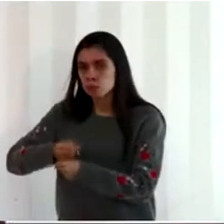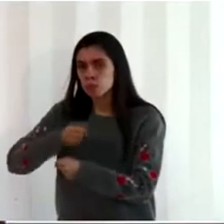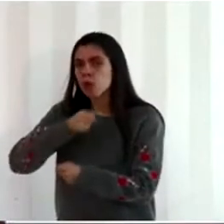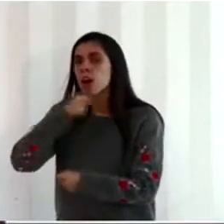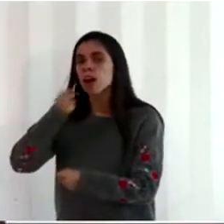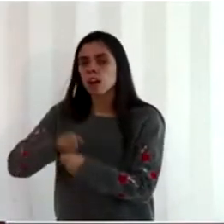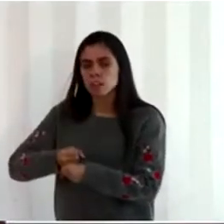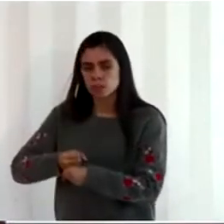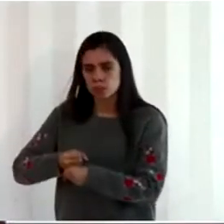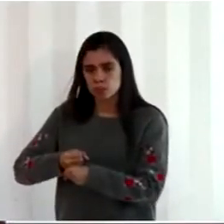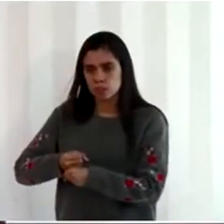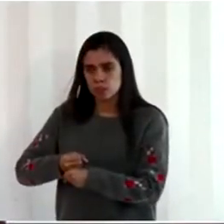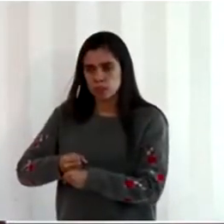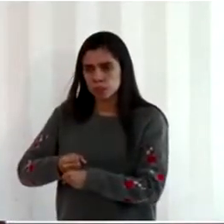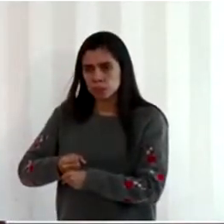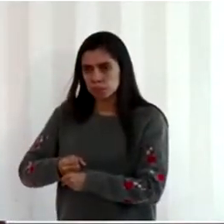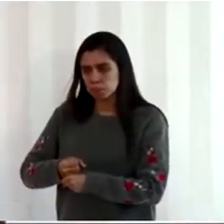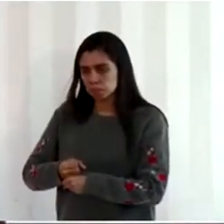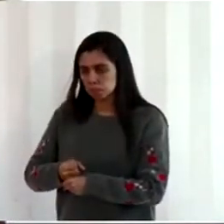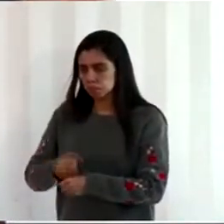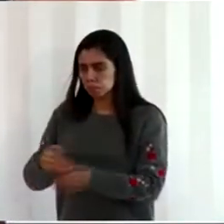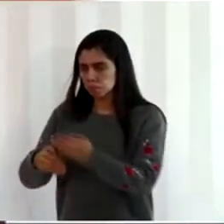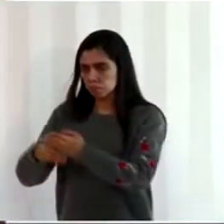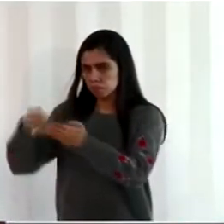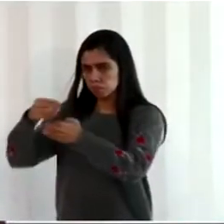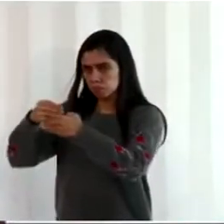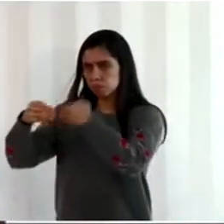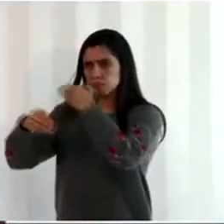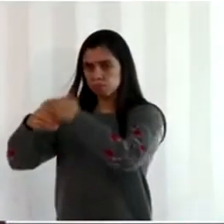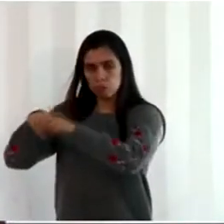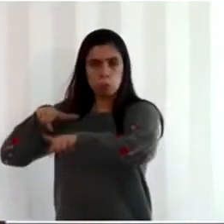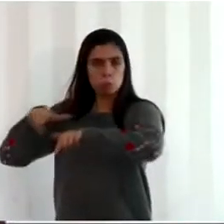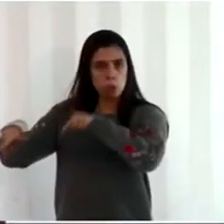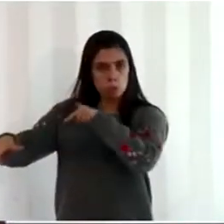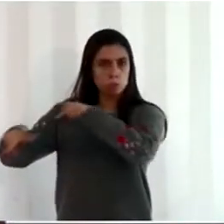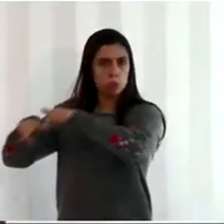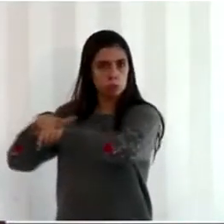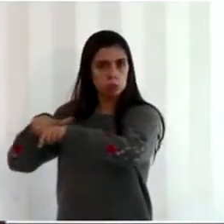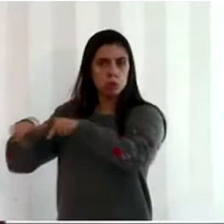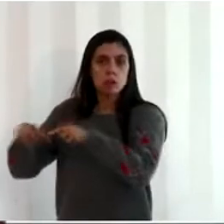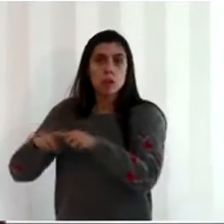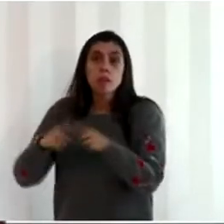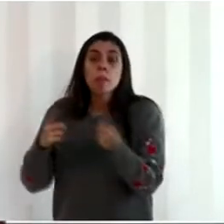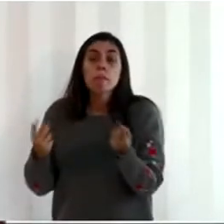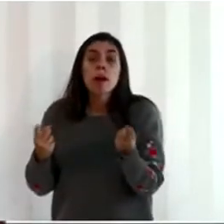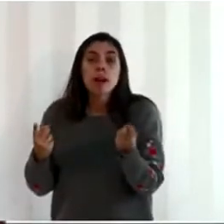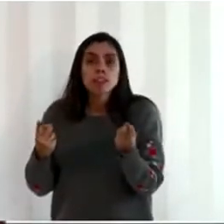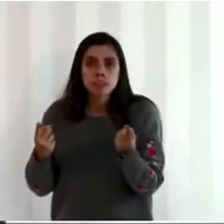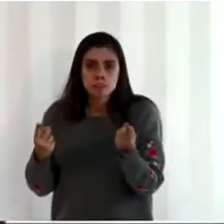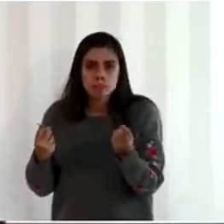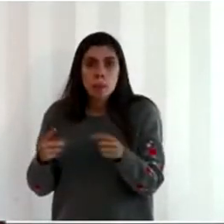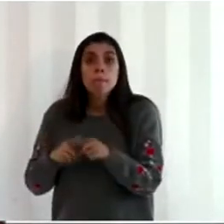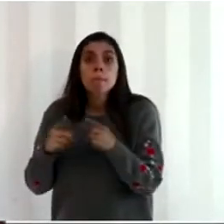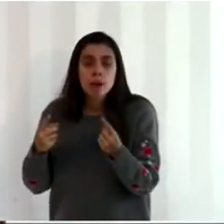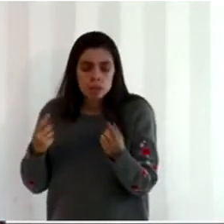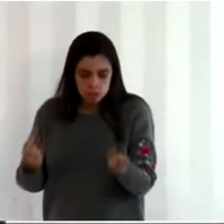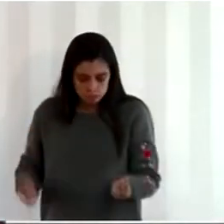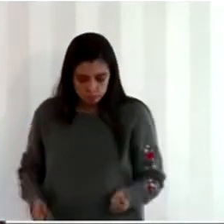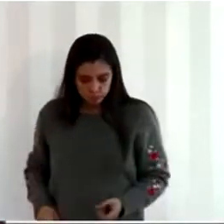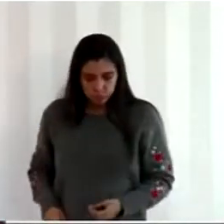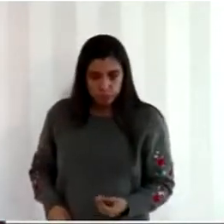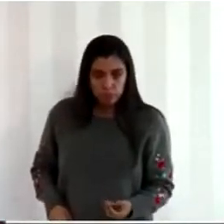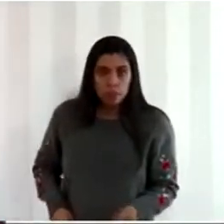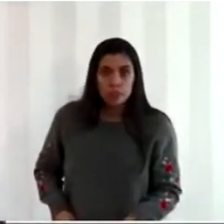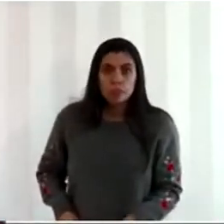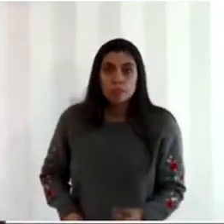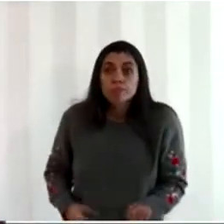estão colocando pedra sobre pedra, eles estão trabalhando. Mas de que adiantará o templo estar erguido,